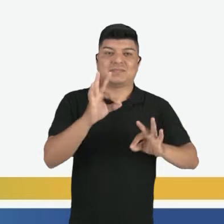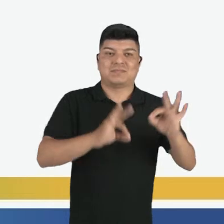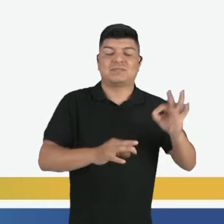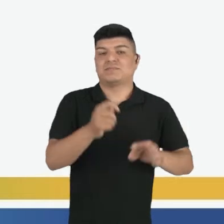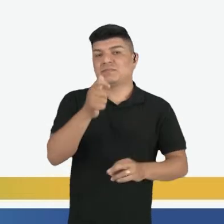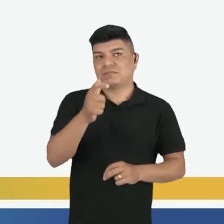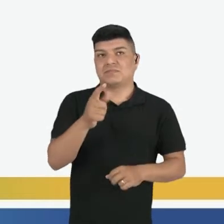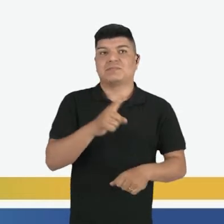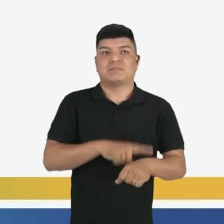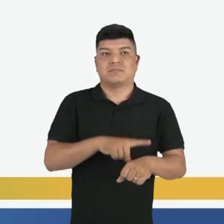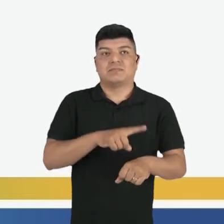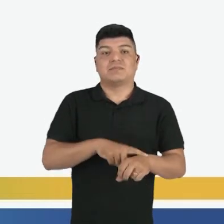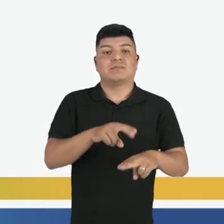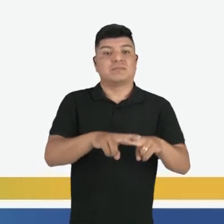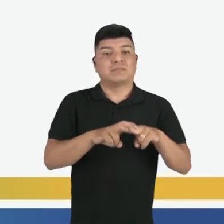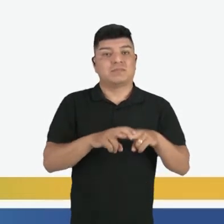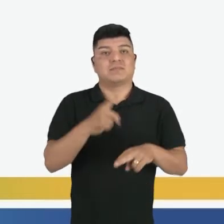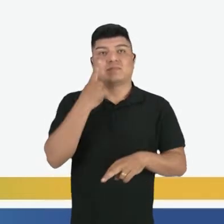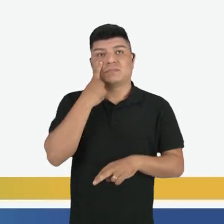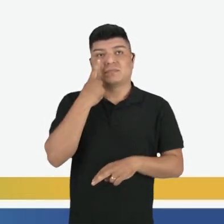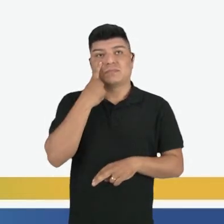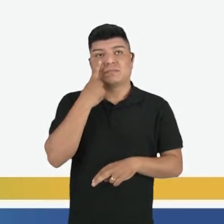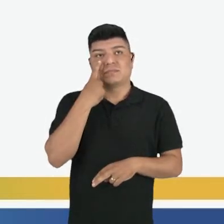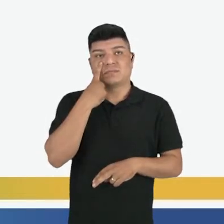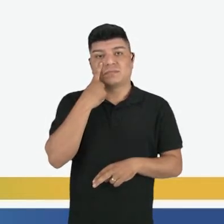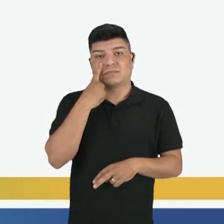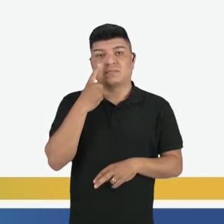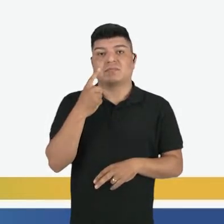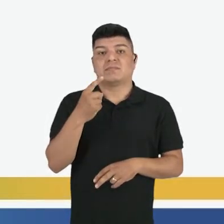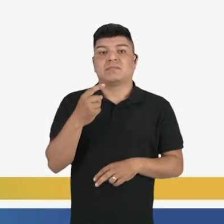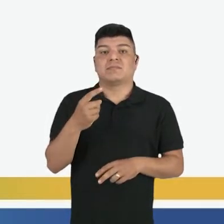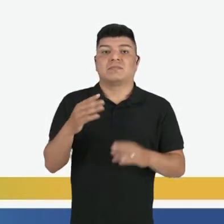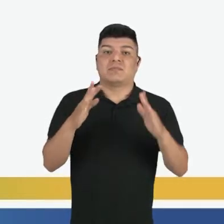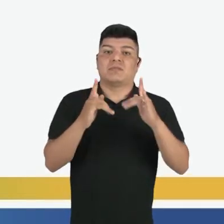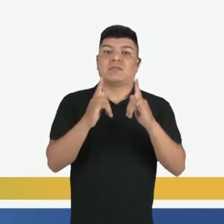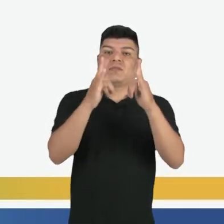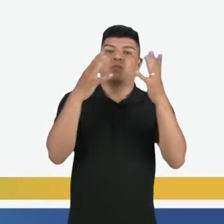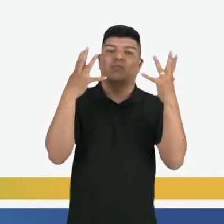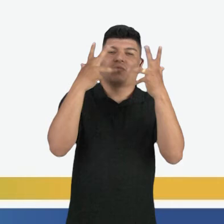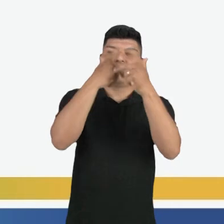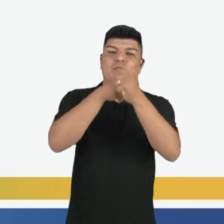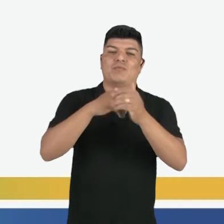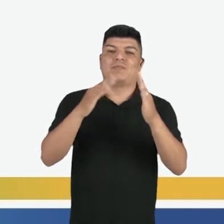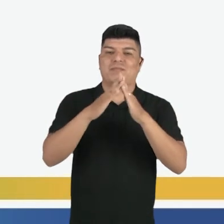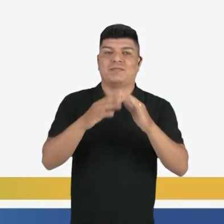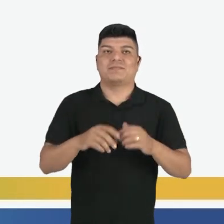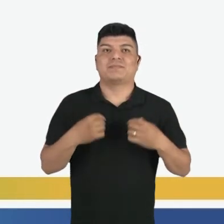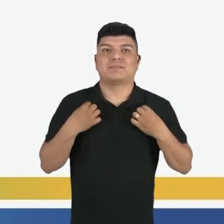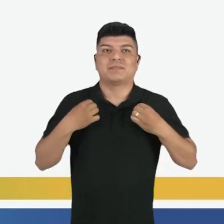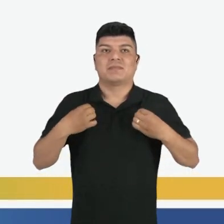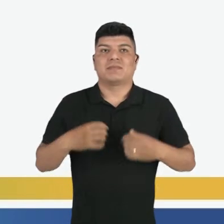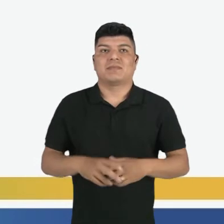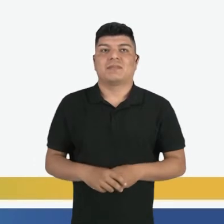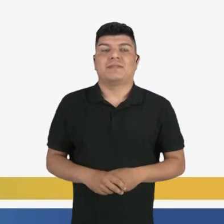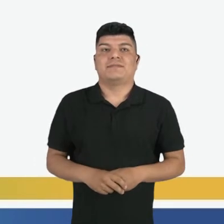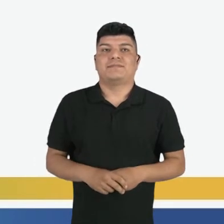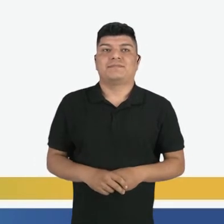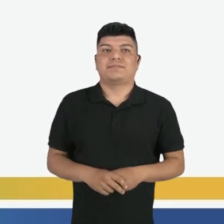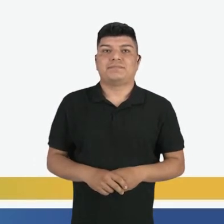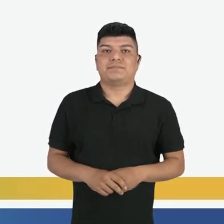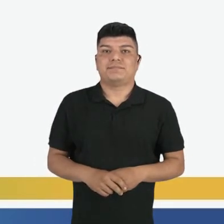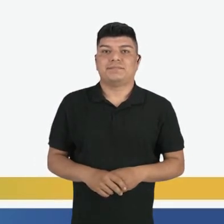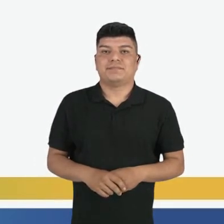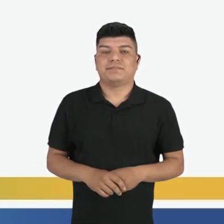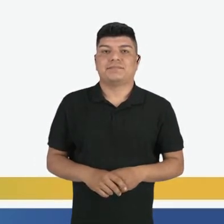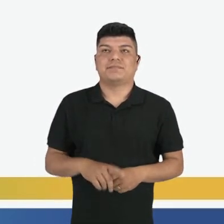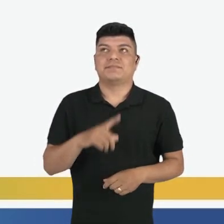pouco tempo e, portanto, a gente vê que a edificação está bastante bonita. O patrimônio material,